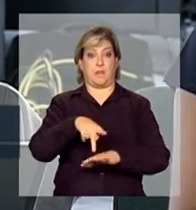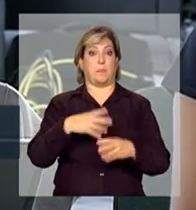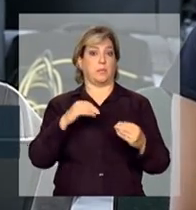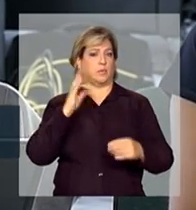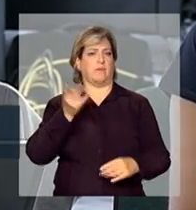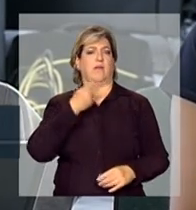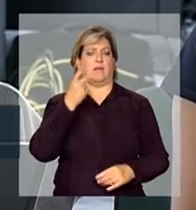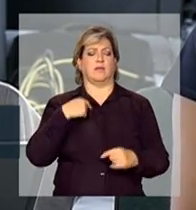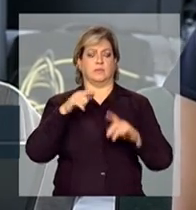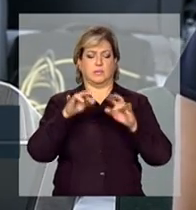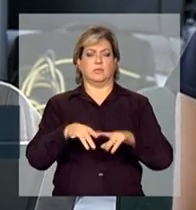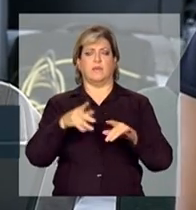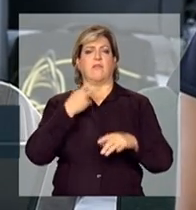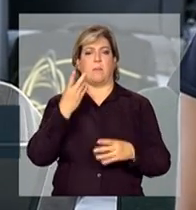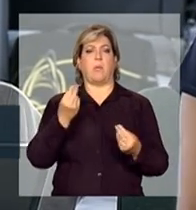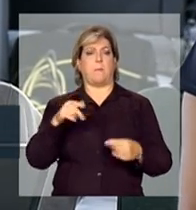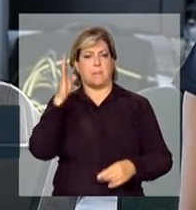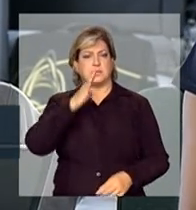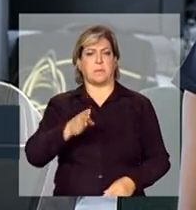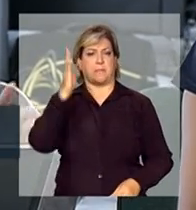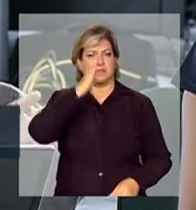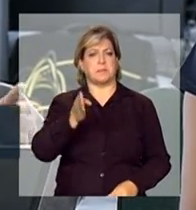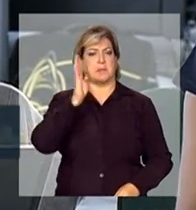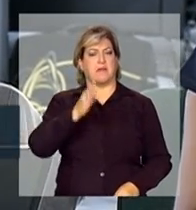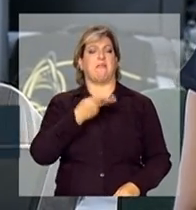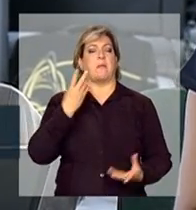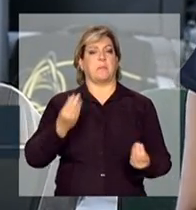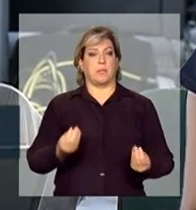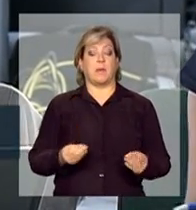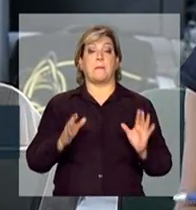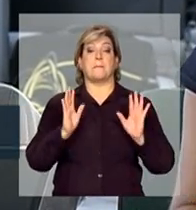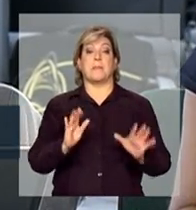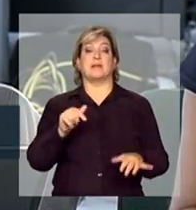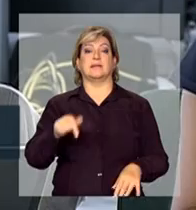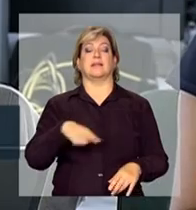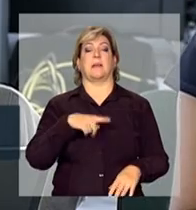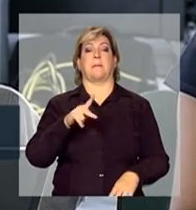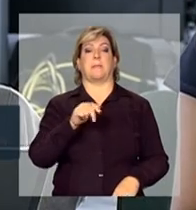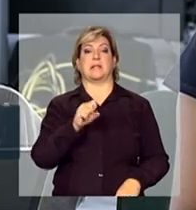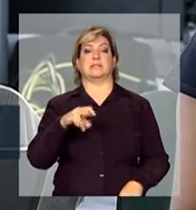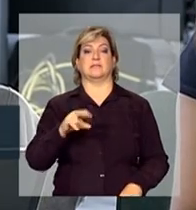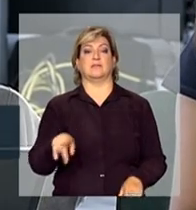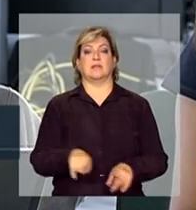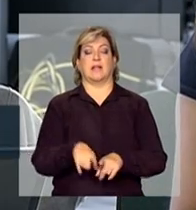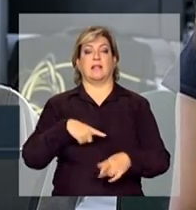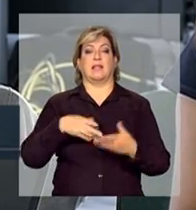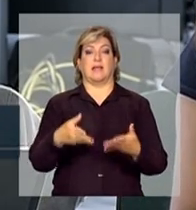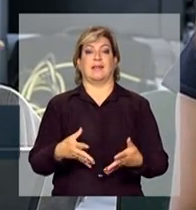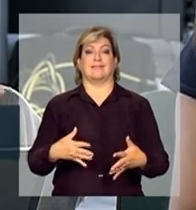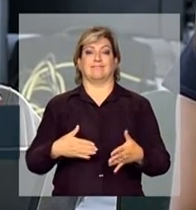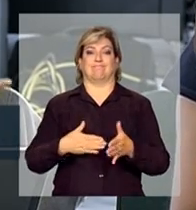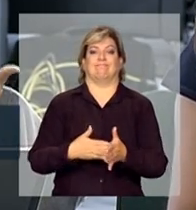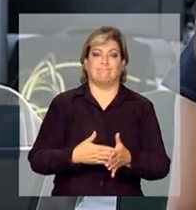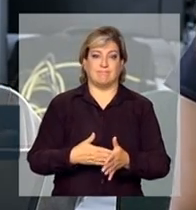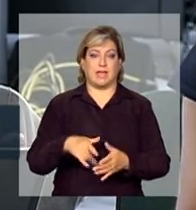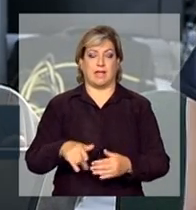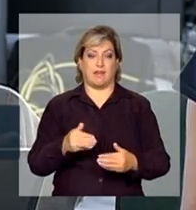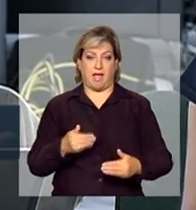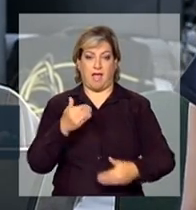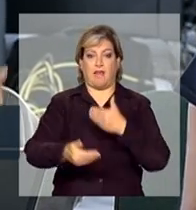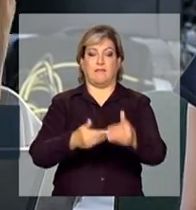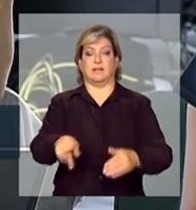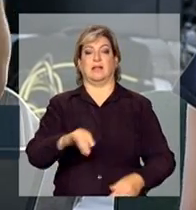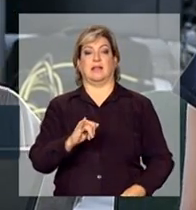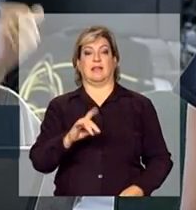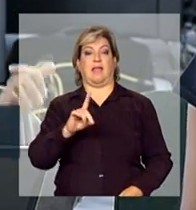citado no relatório constantemente mas lida com esse passivo que nós estamos citando aqui que ainda traz esse avanço no ranking do